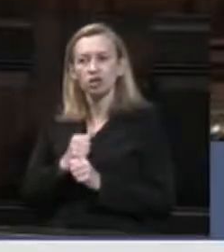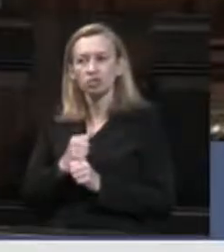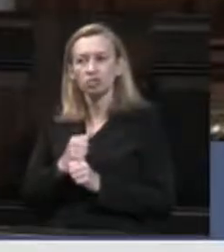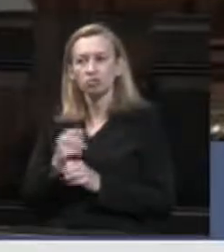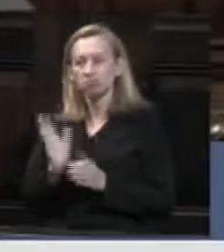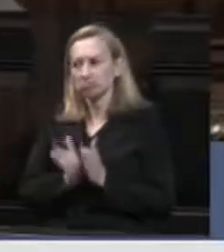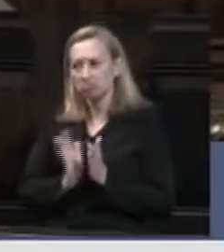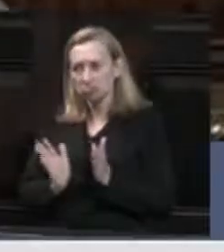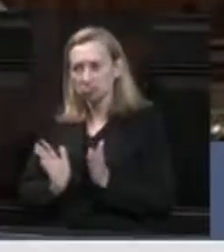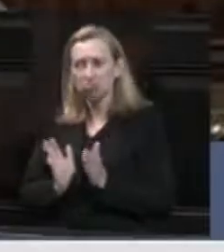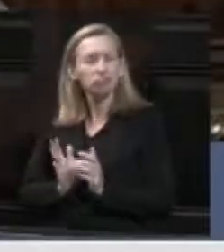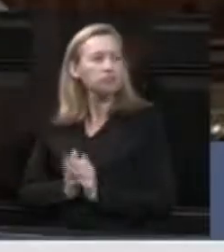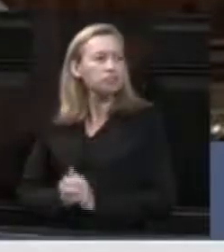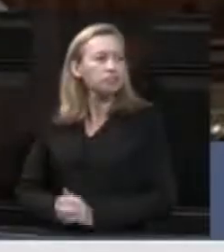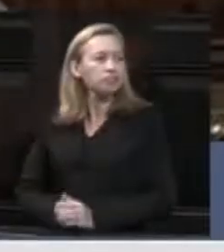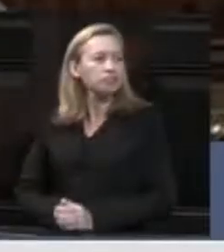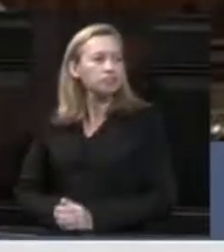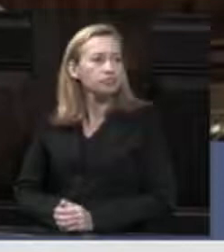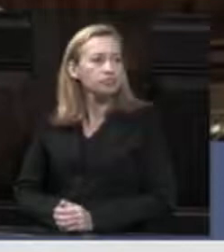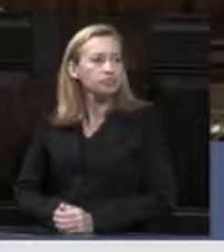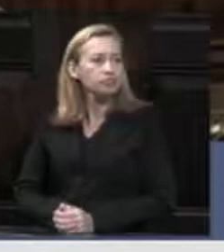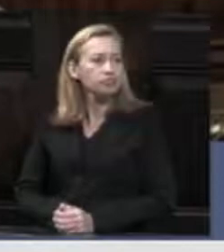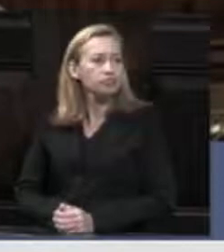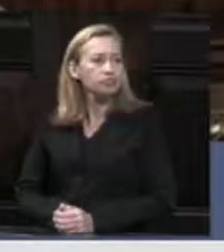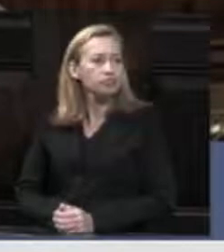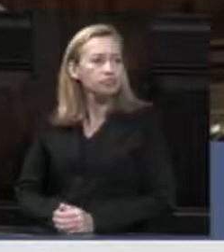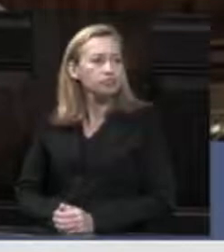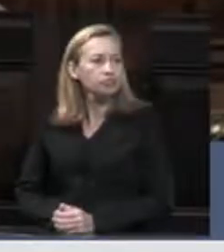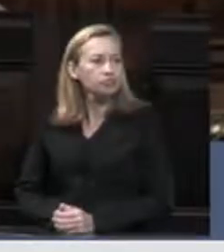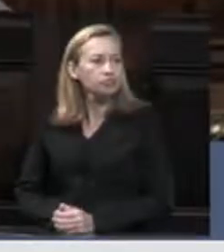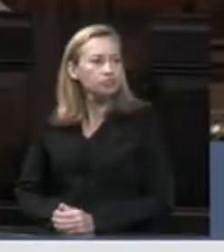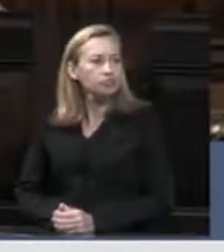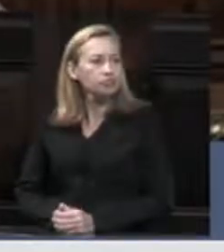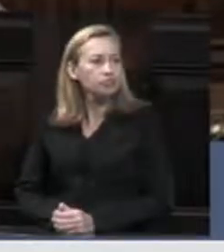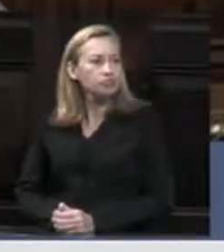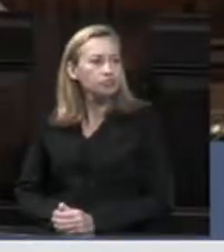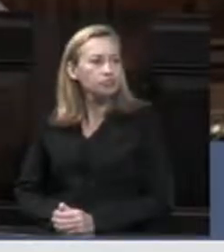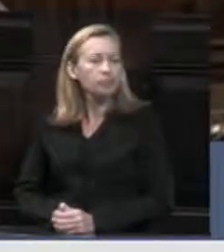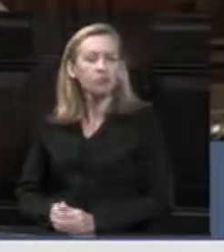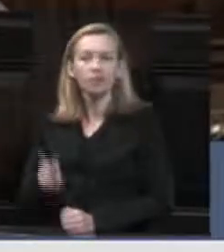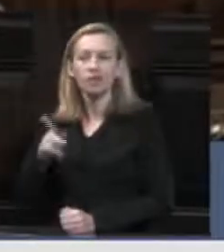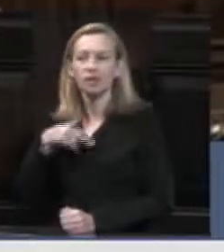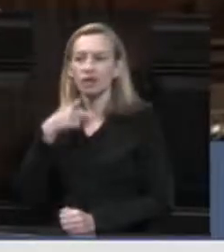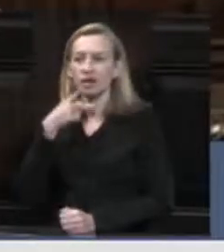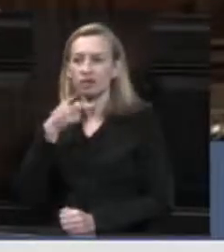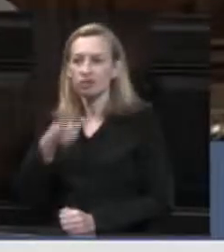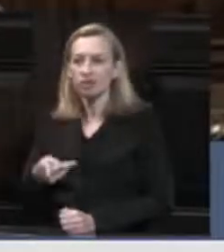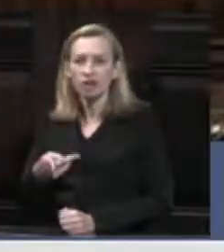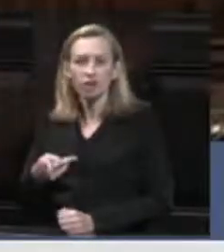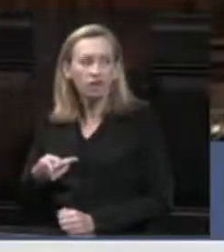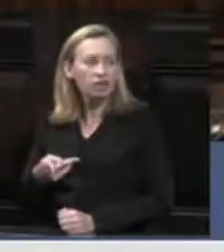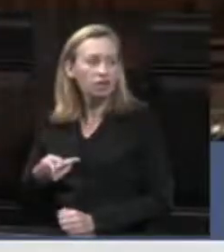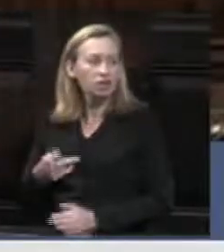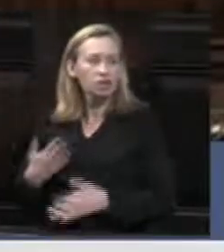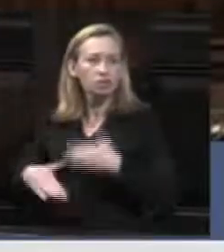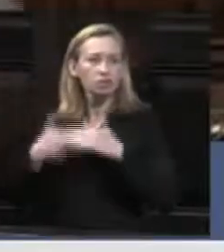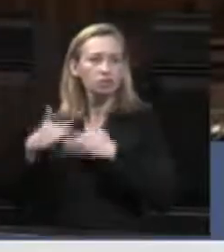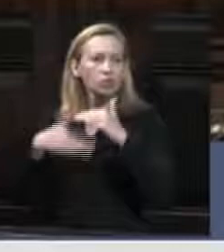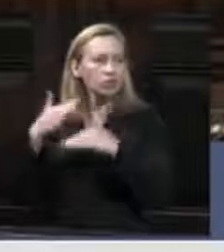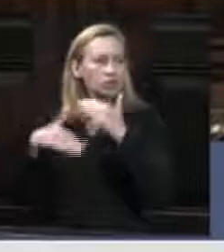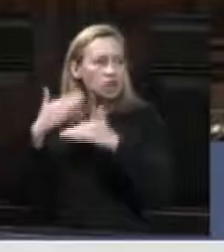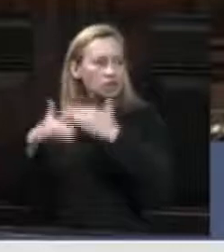ordem, ali ao microfone de à parte, para denunciar o processo